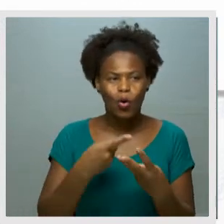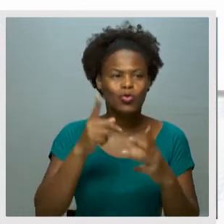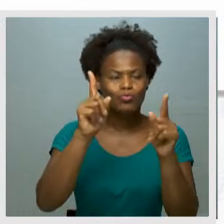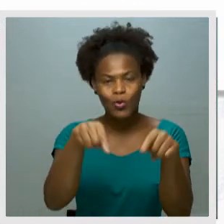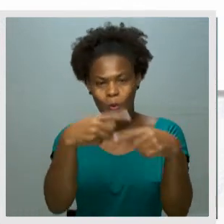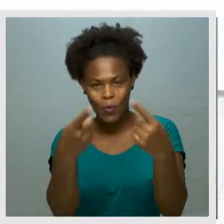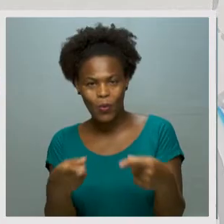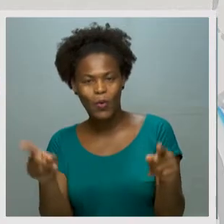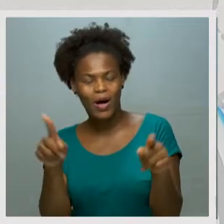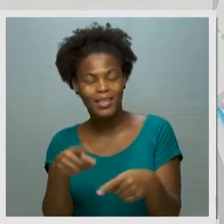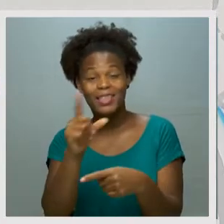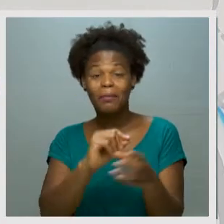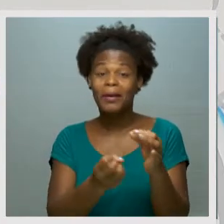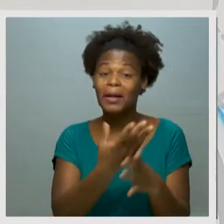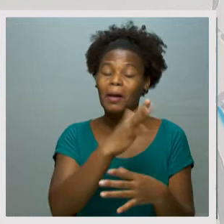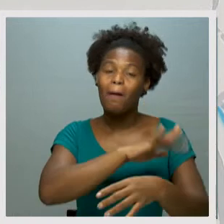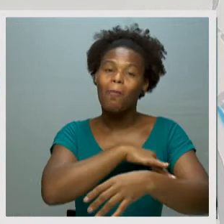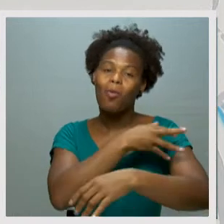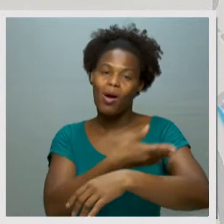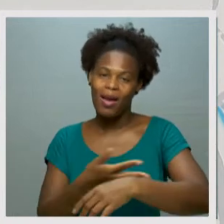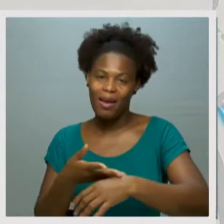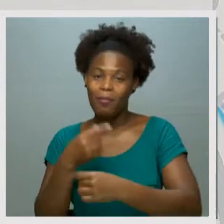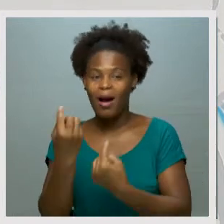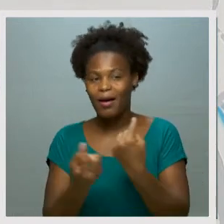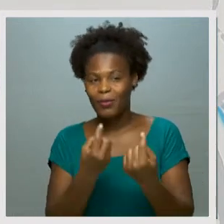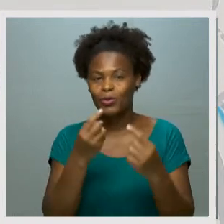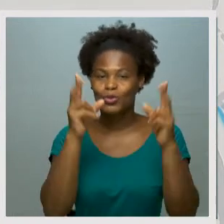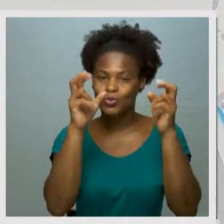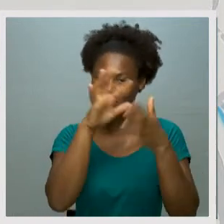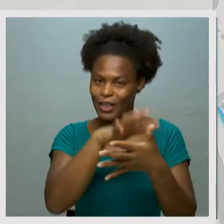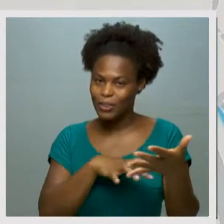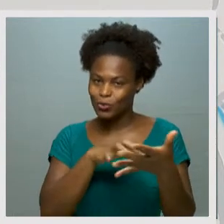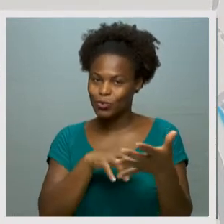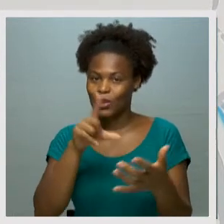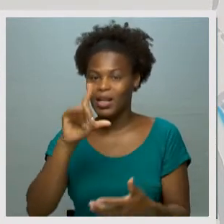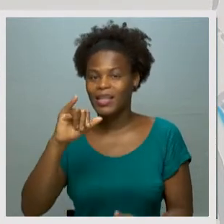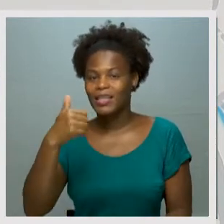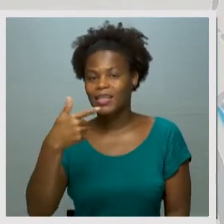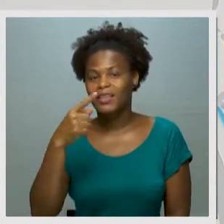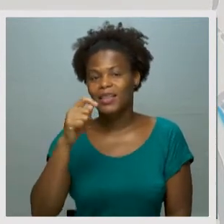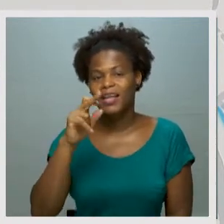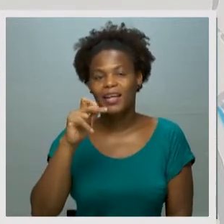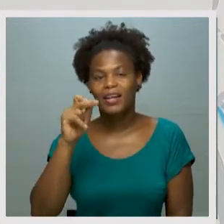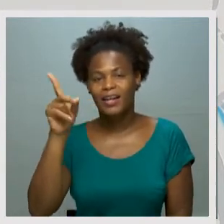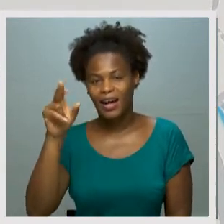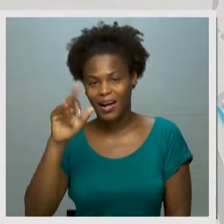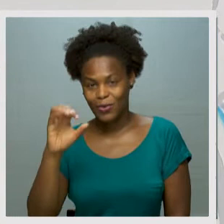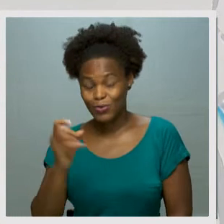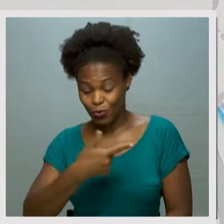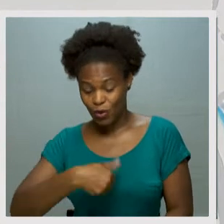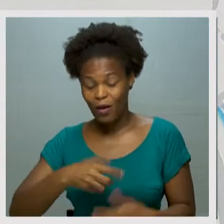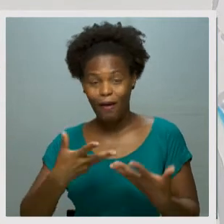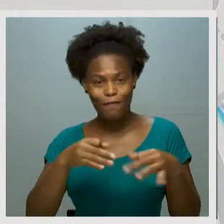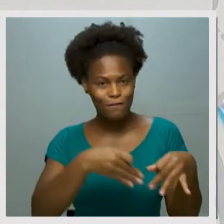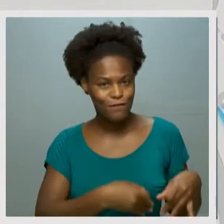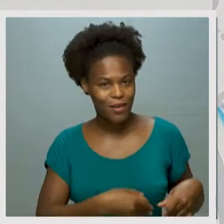vezes surgem de poemas. Tanto alguns tipos de textos literários que nós acabamos de